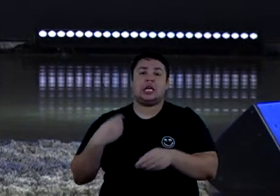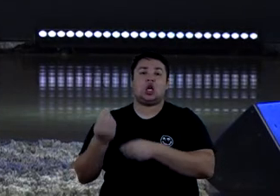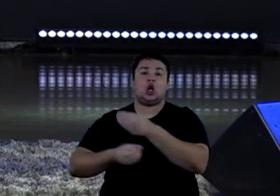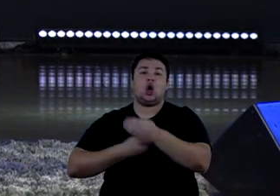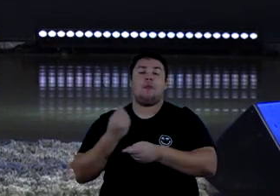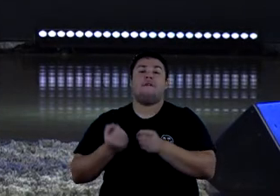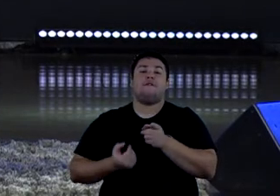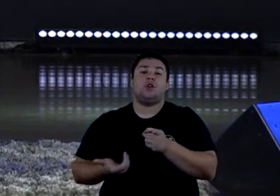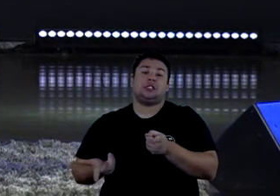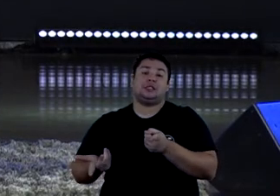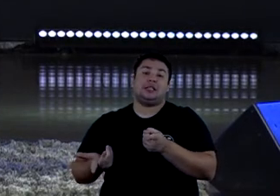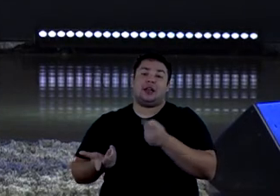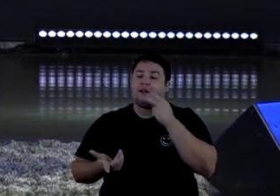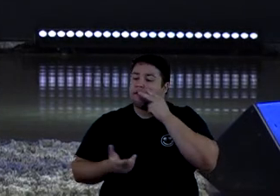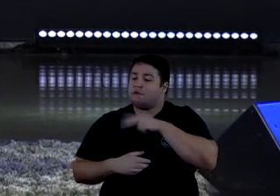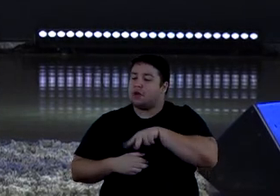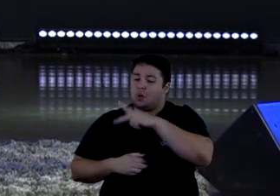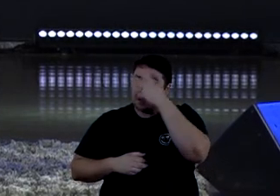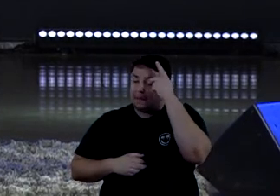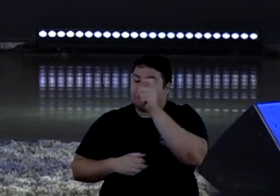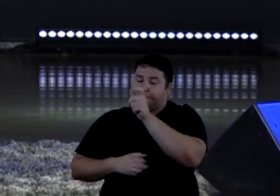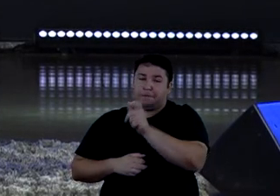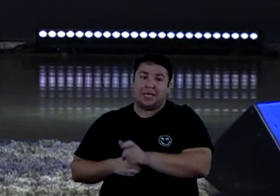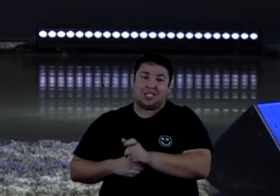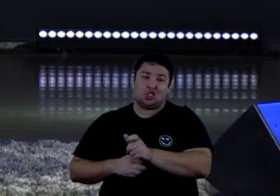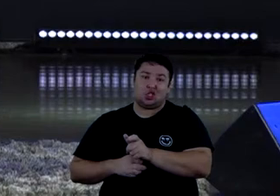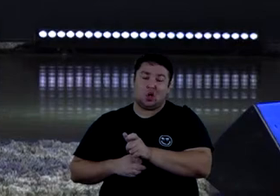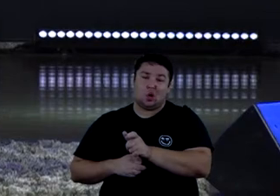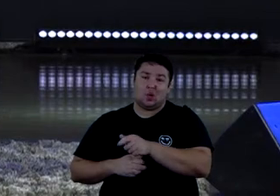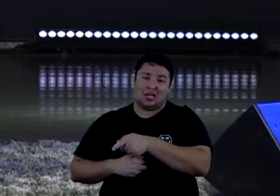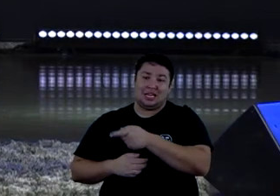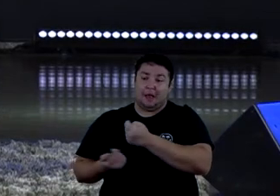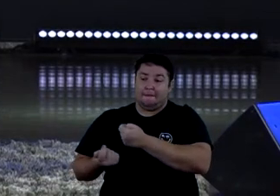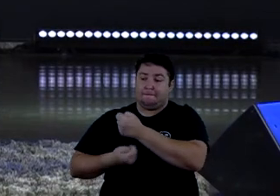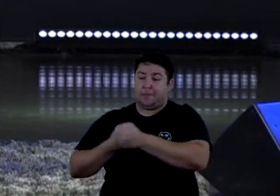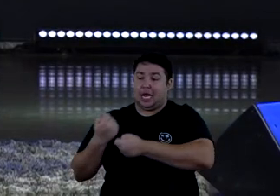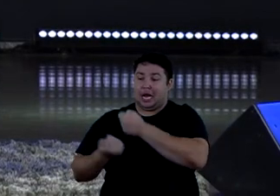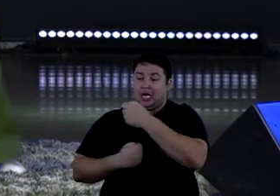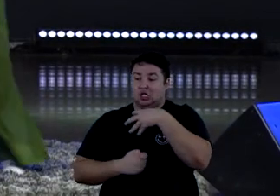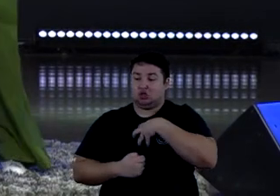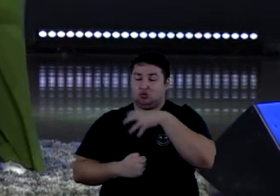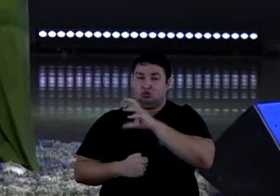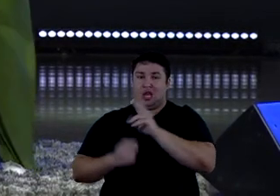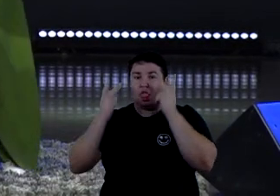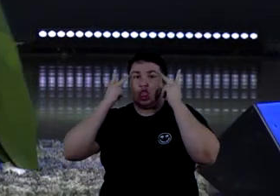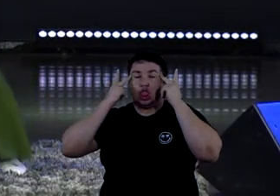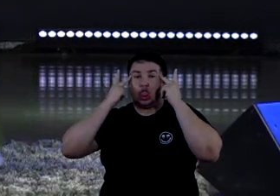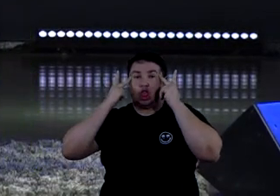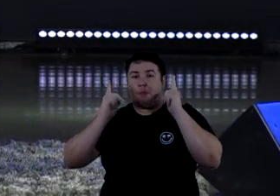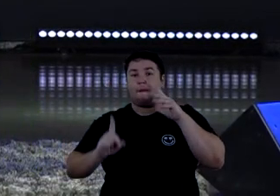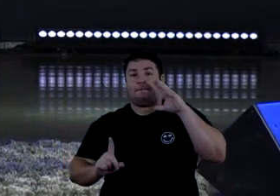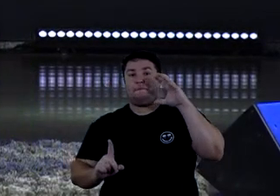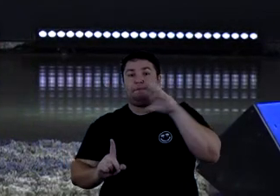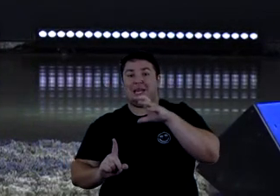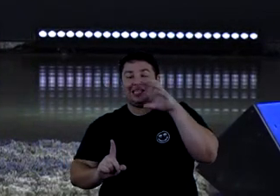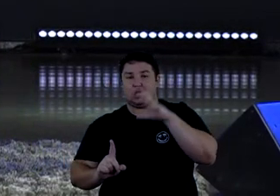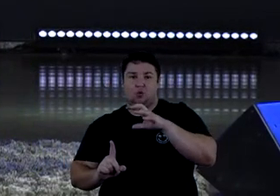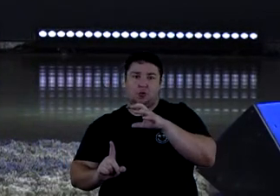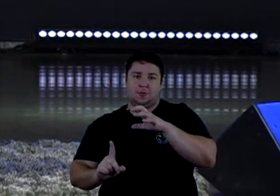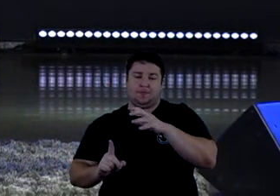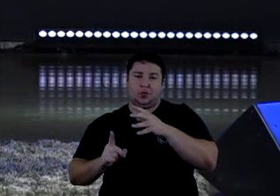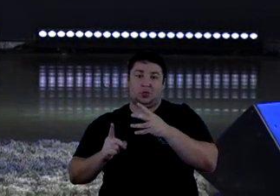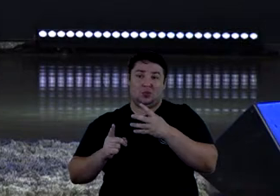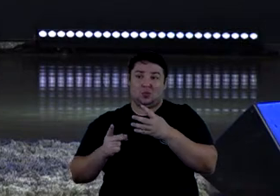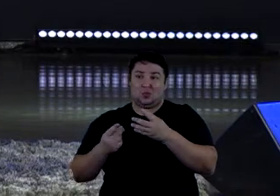você identificar uma pessoa adestrada nas condições normais de temperatura e pressão. Não